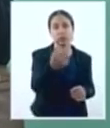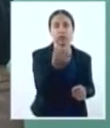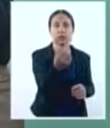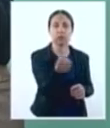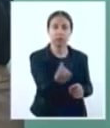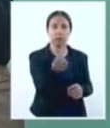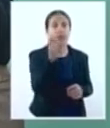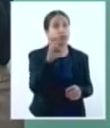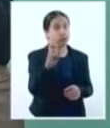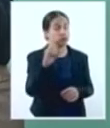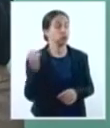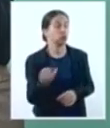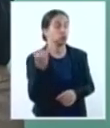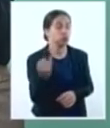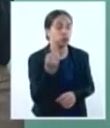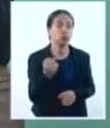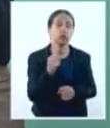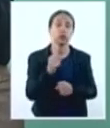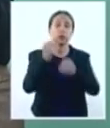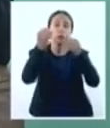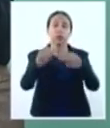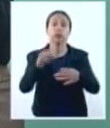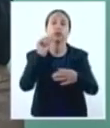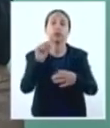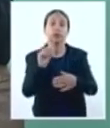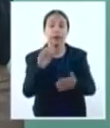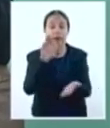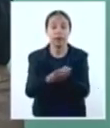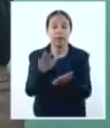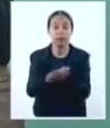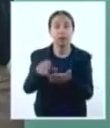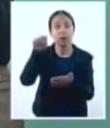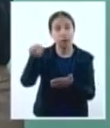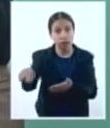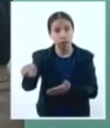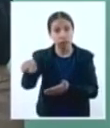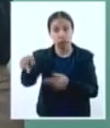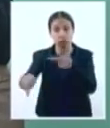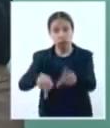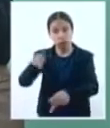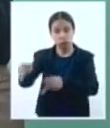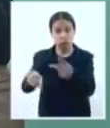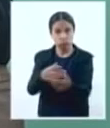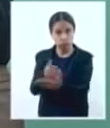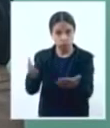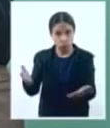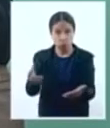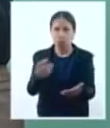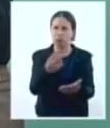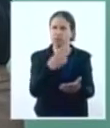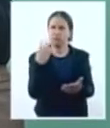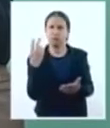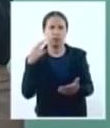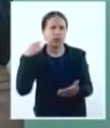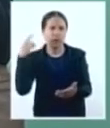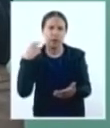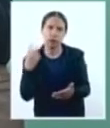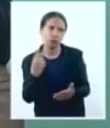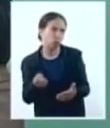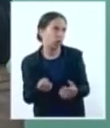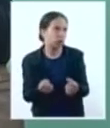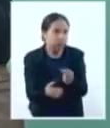importante a gente sempre reforçar, para ser aplicado em serviço público. Né? Então Sim. o vereador não vai aplicar isso trocar a mesa do gabinete,